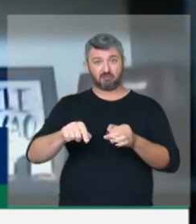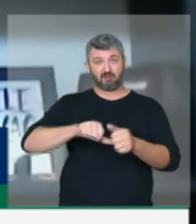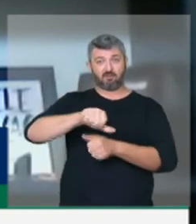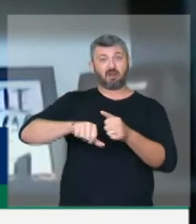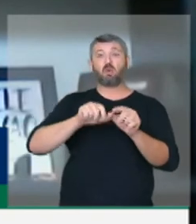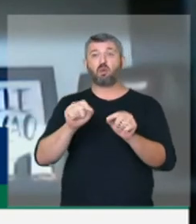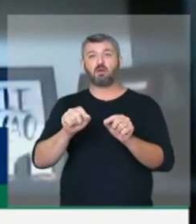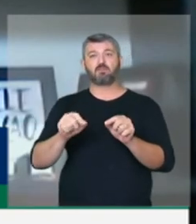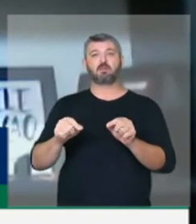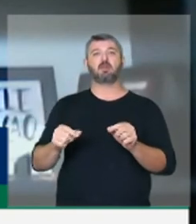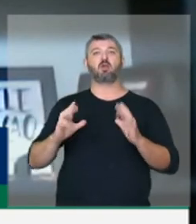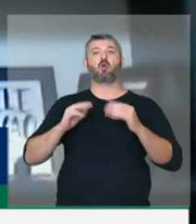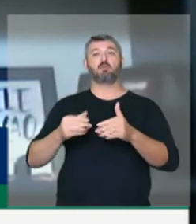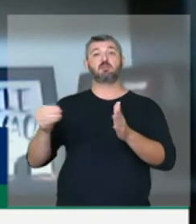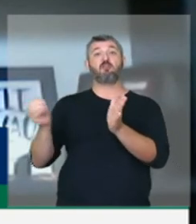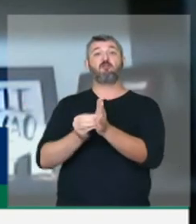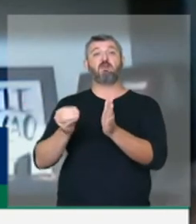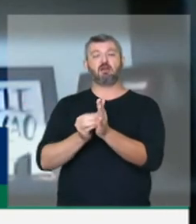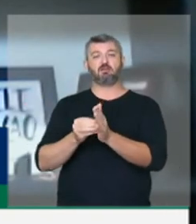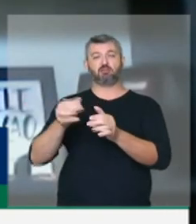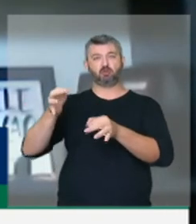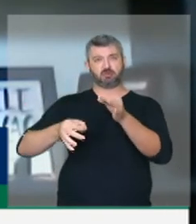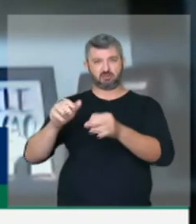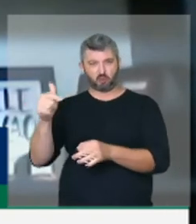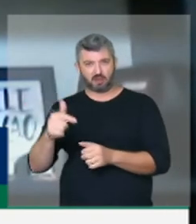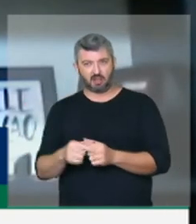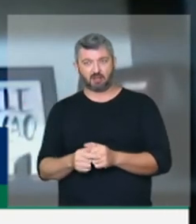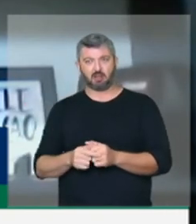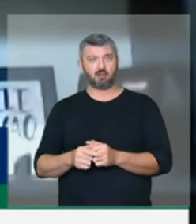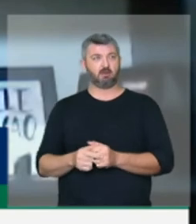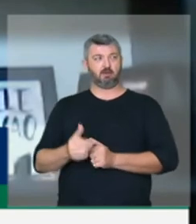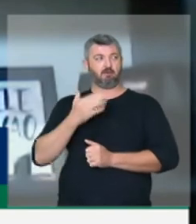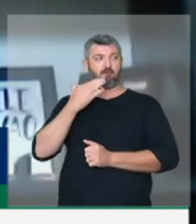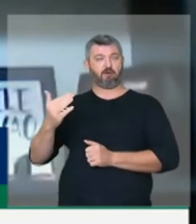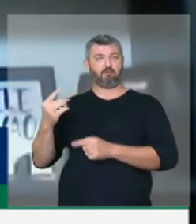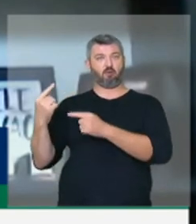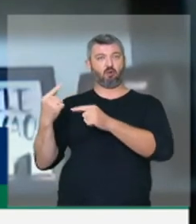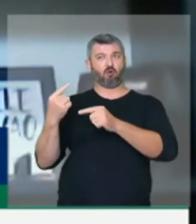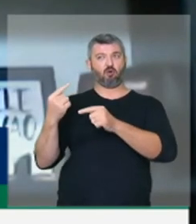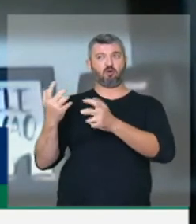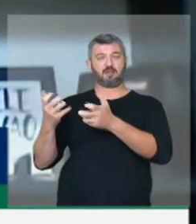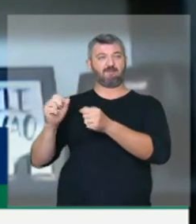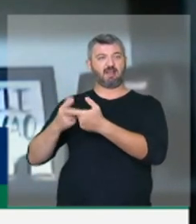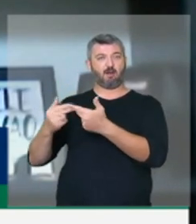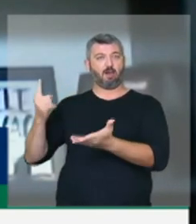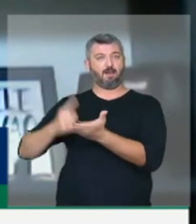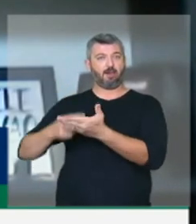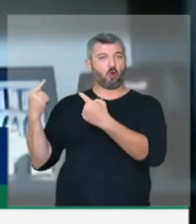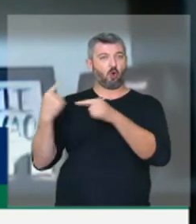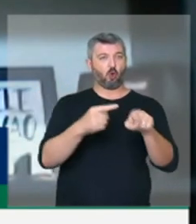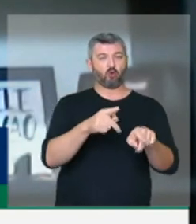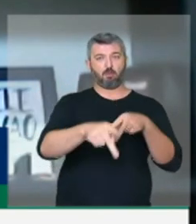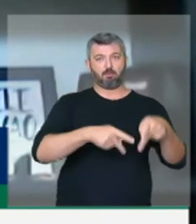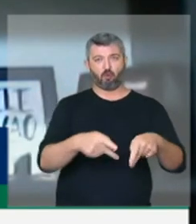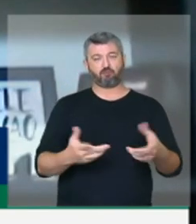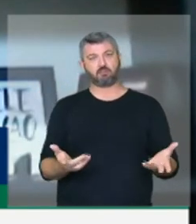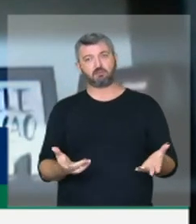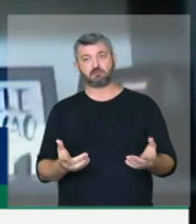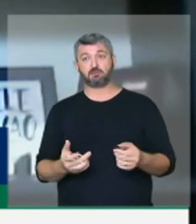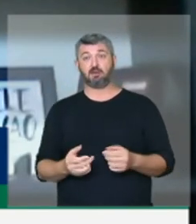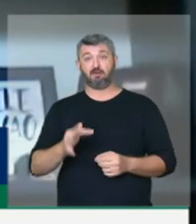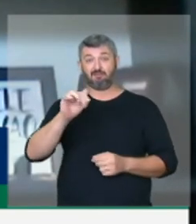e Justiça numa comissão de injustiça que priorize uma agenda econômica antipovo e priorize projetos que atacam as liberdades democráticas.